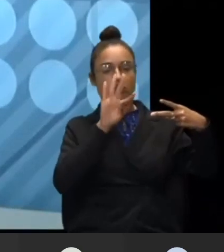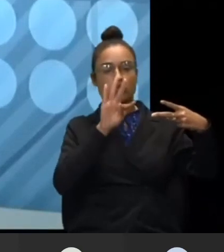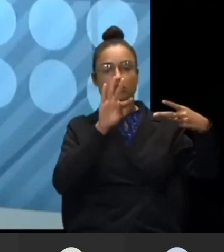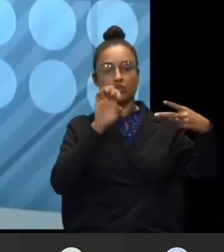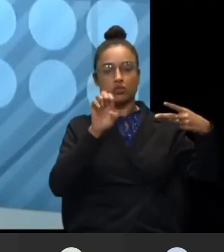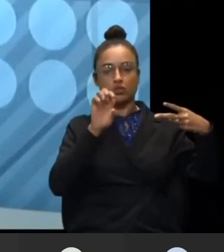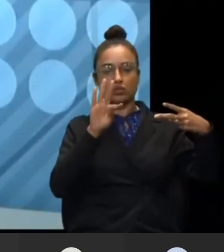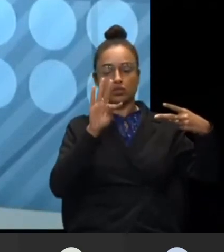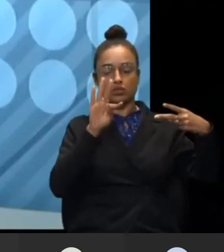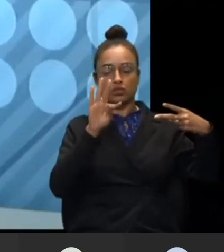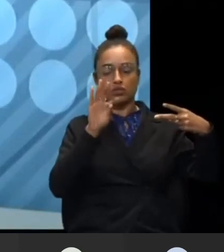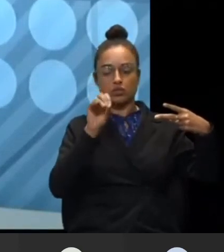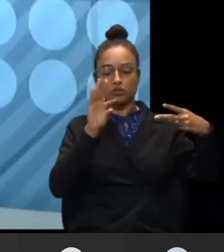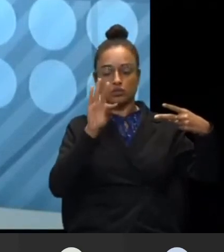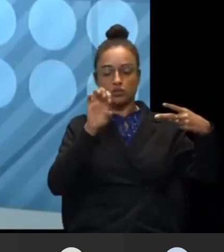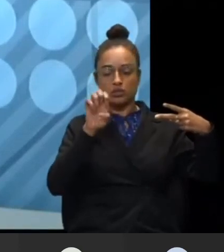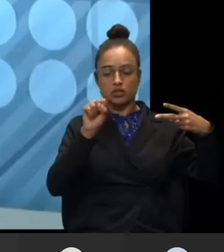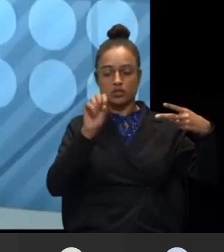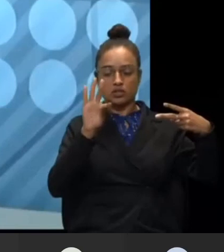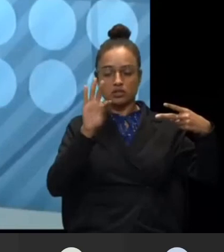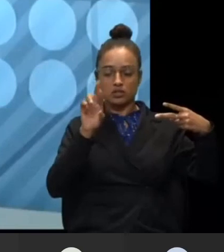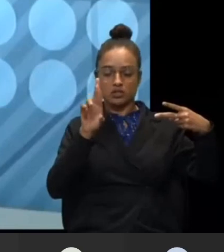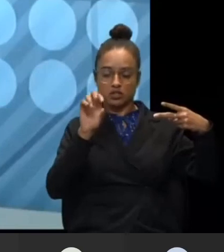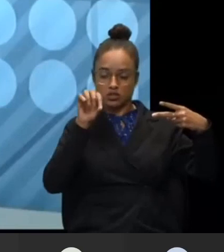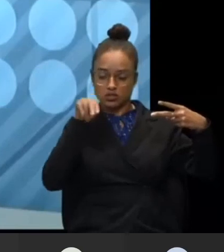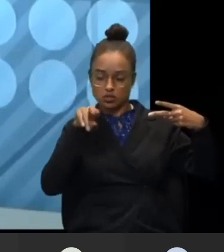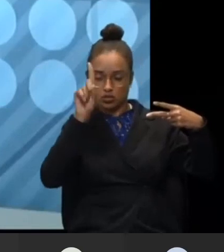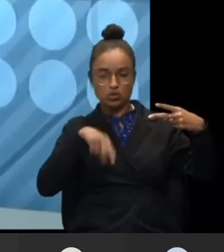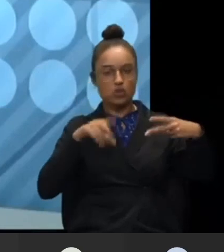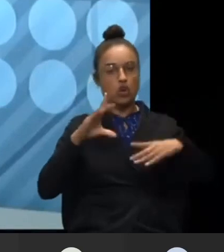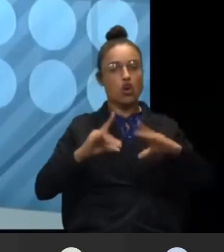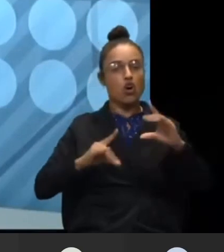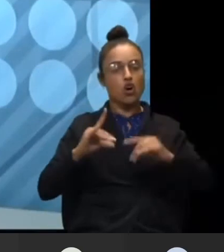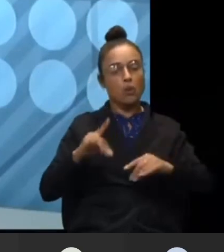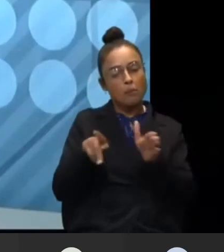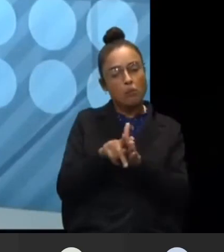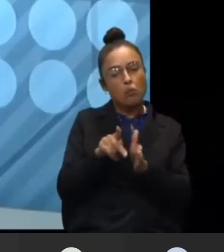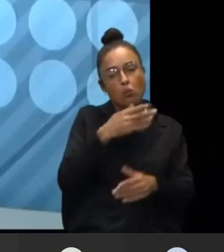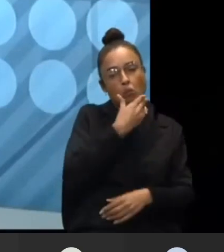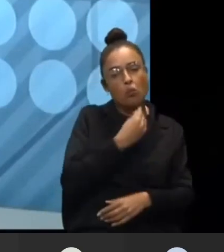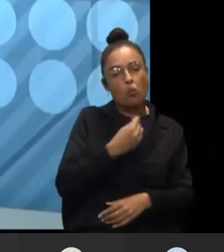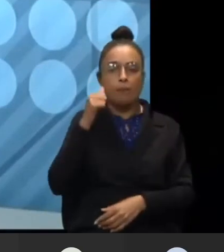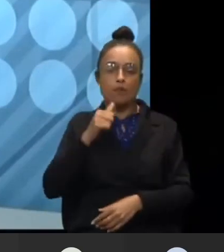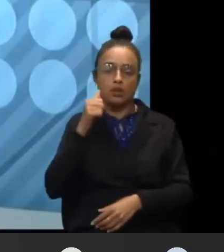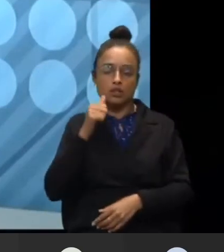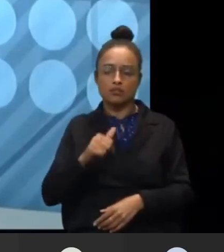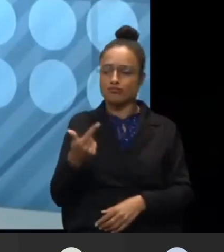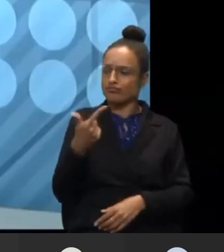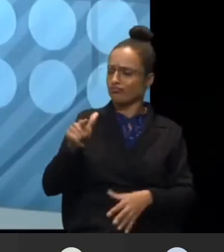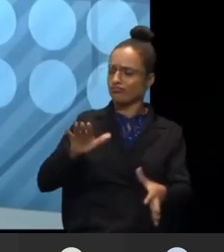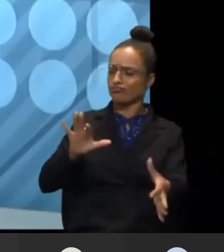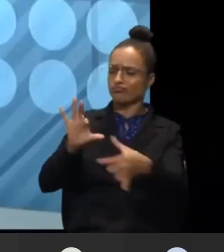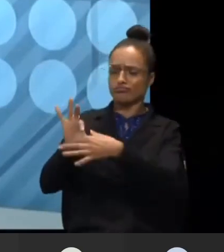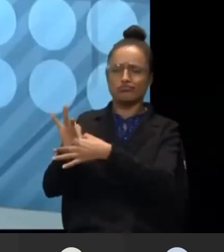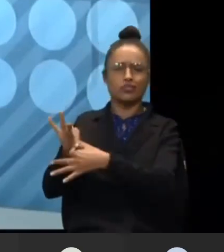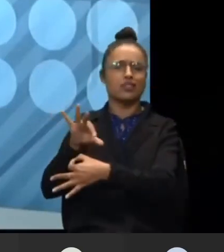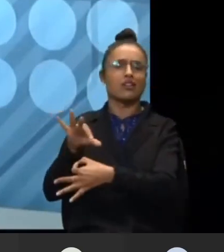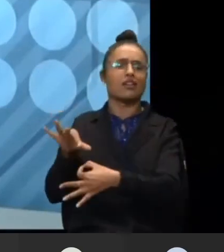ele é presente em matriz lipídica de origem animal. Ele não é presente em vegetais.